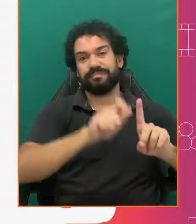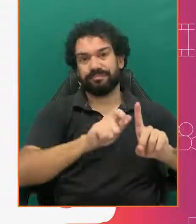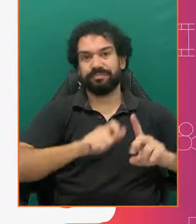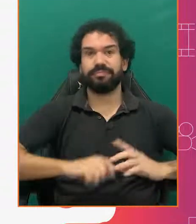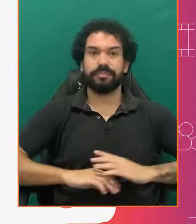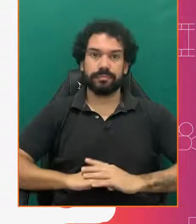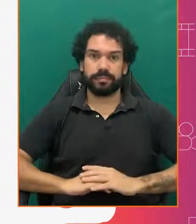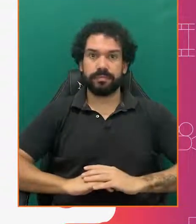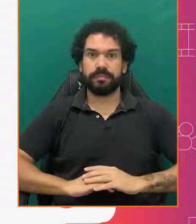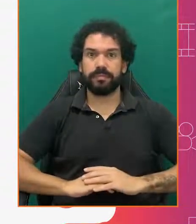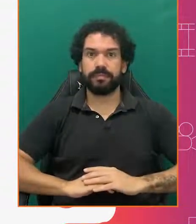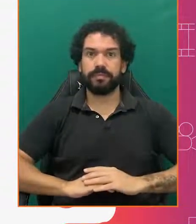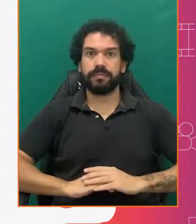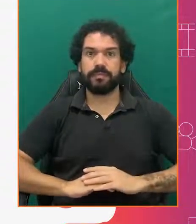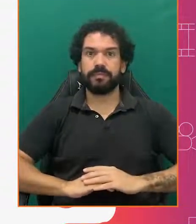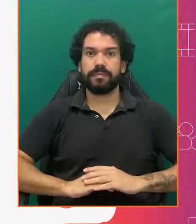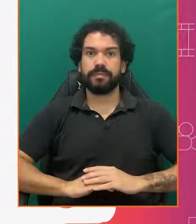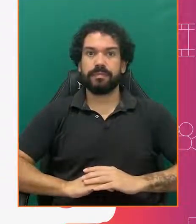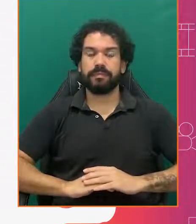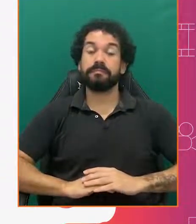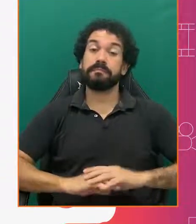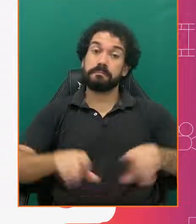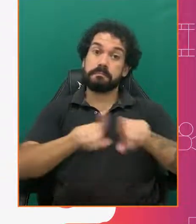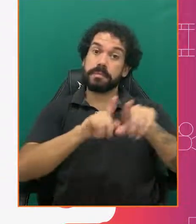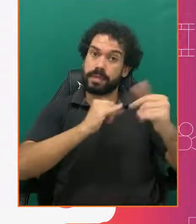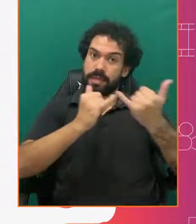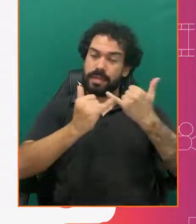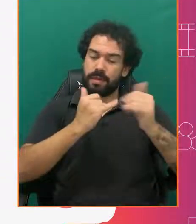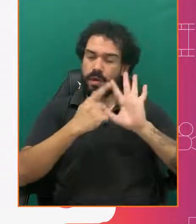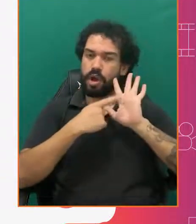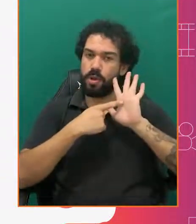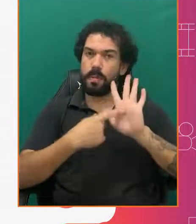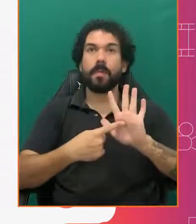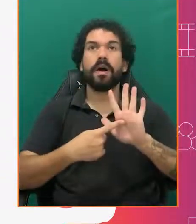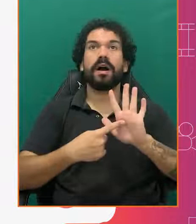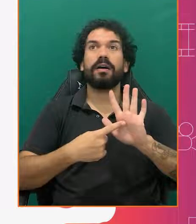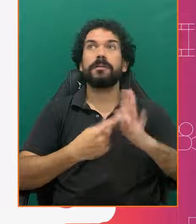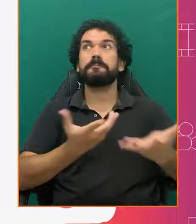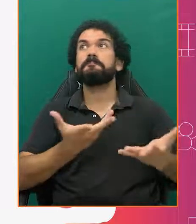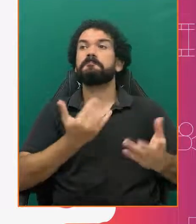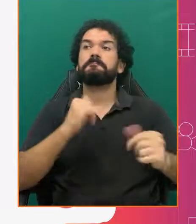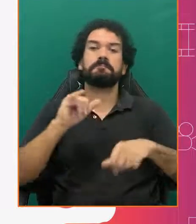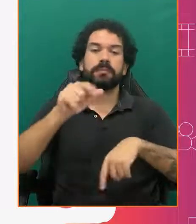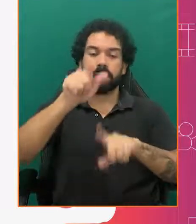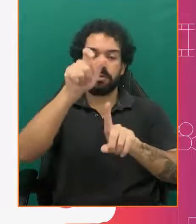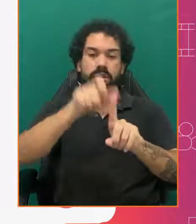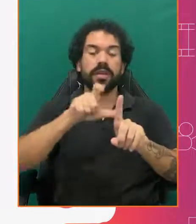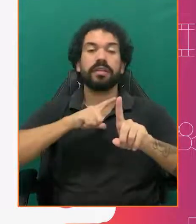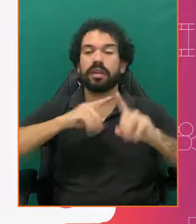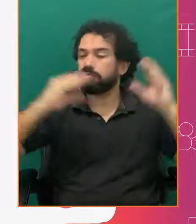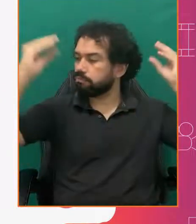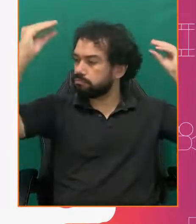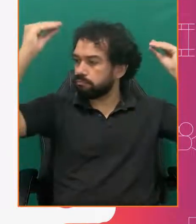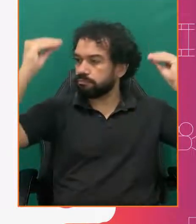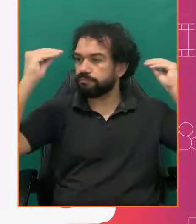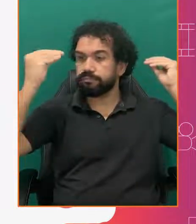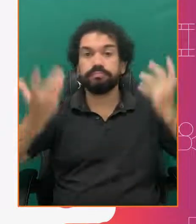personagem está fazendo. E outro exemplo, se o personagem usa um chapéu,